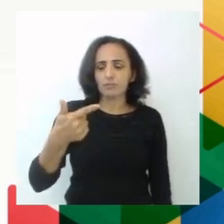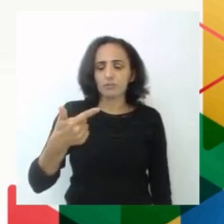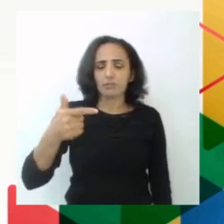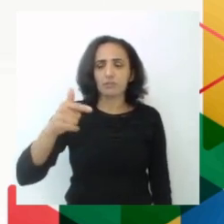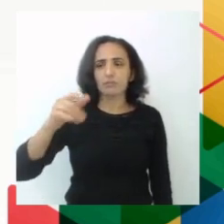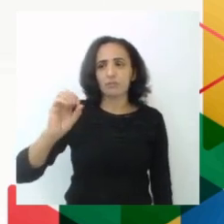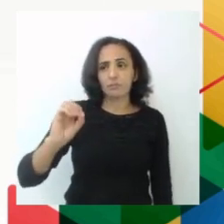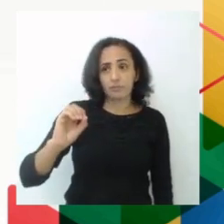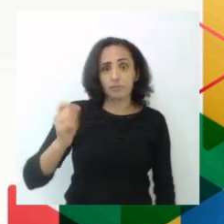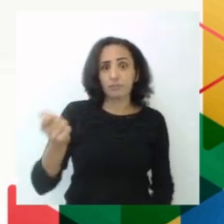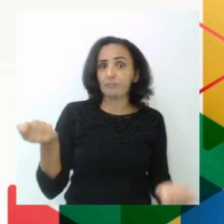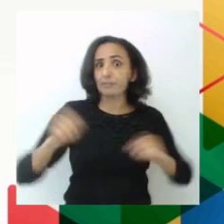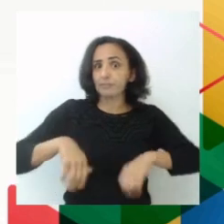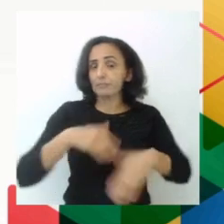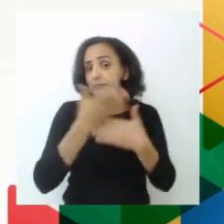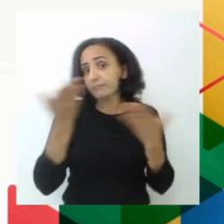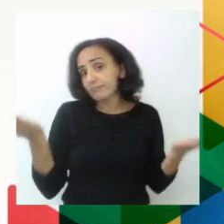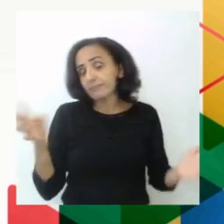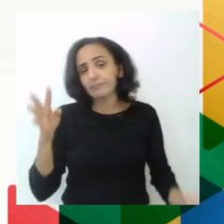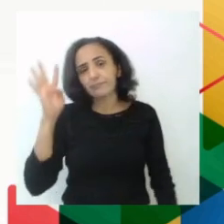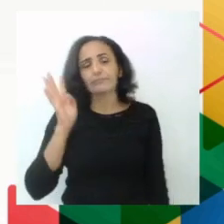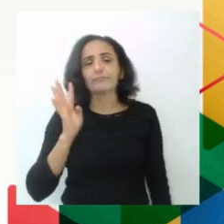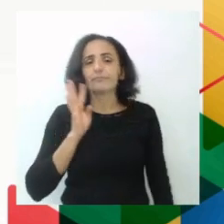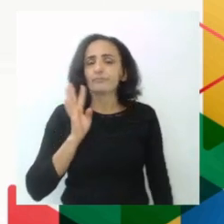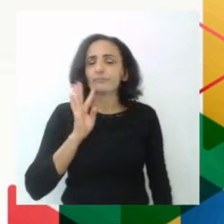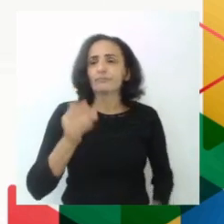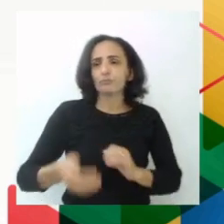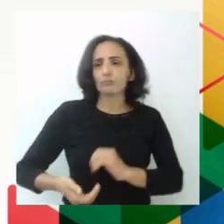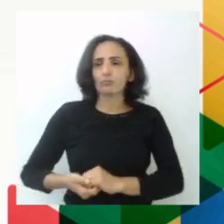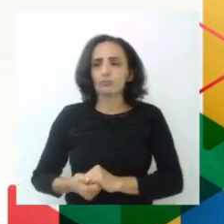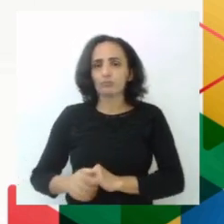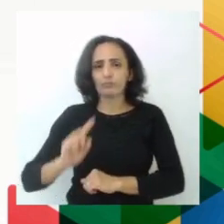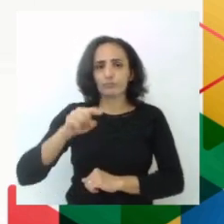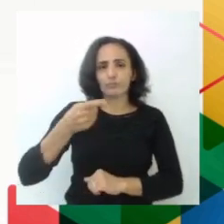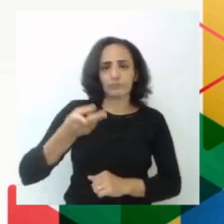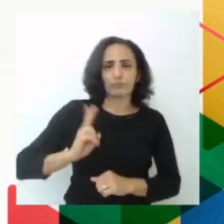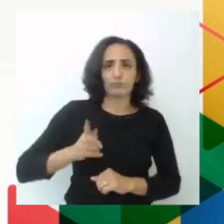6.720 possibilidades. Beleza? Vamos para o próximo exemplo.